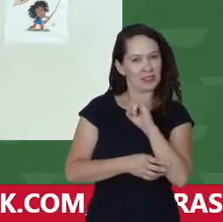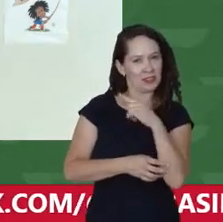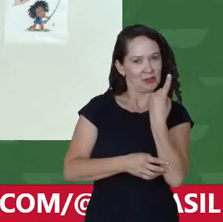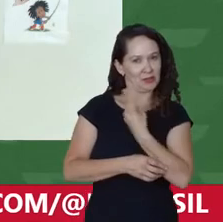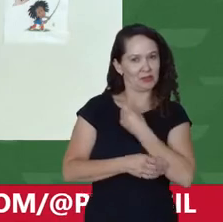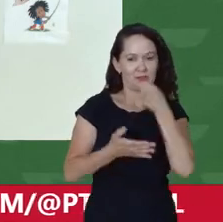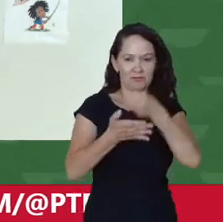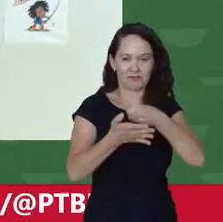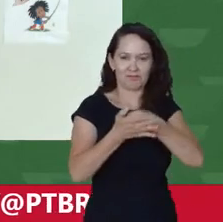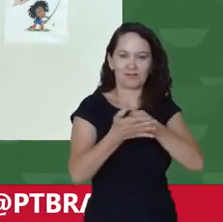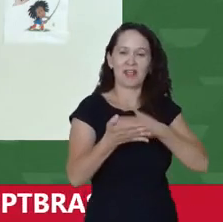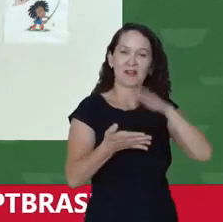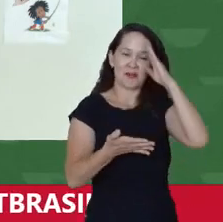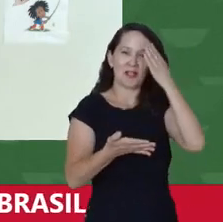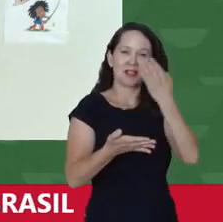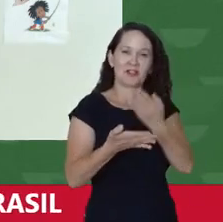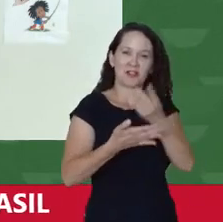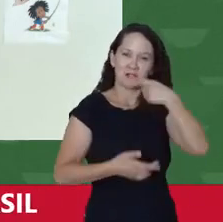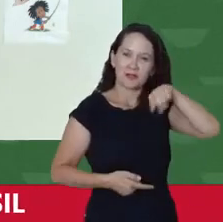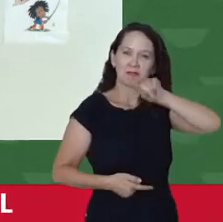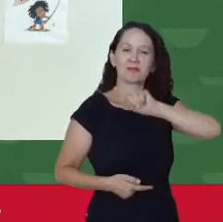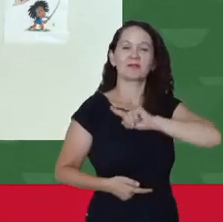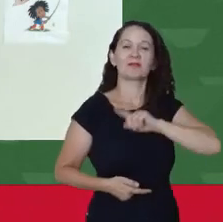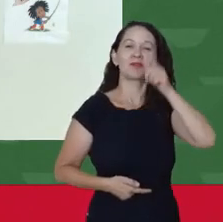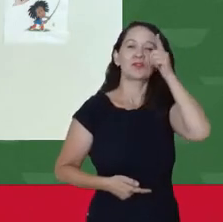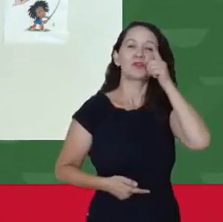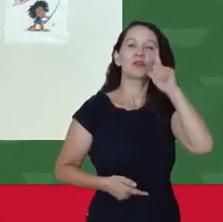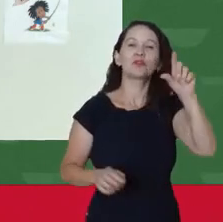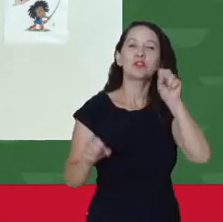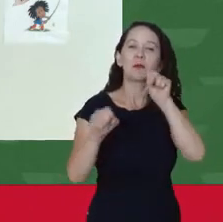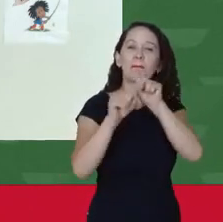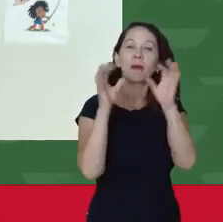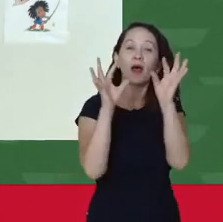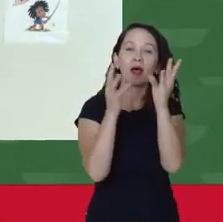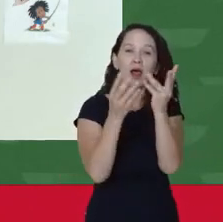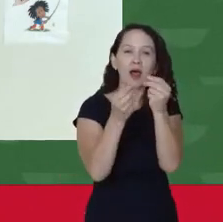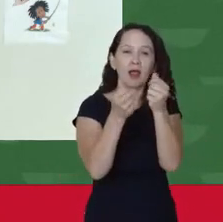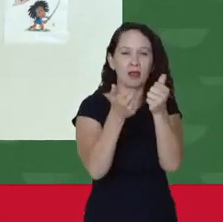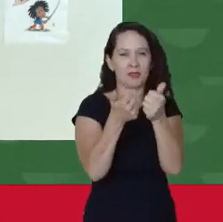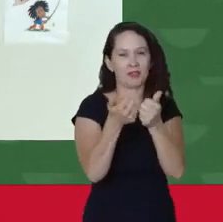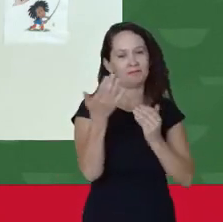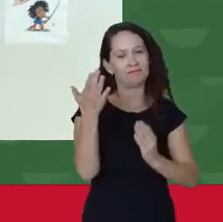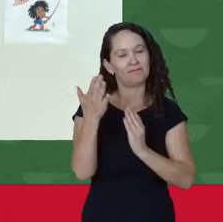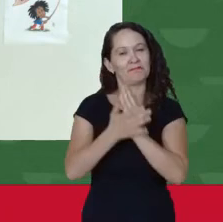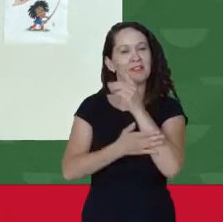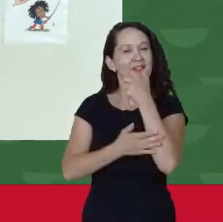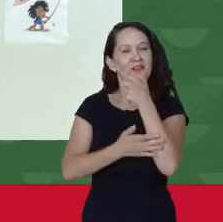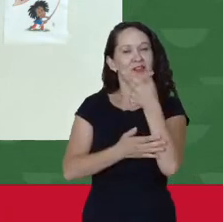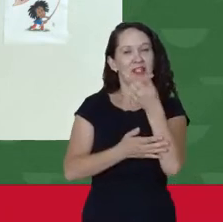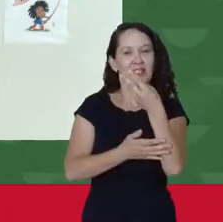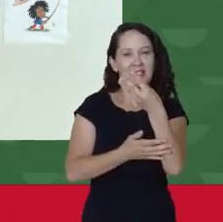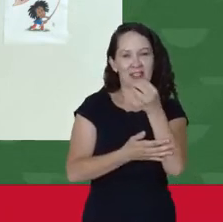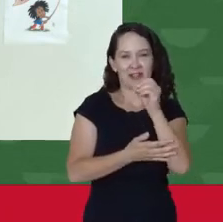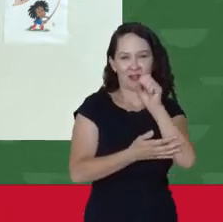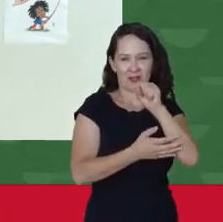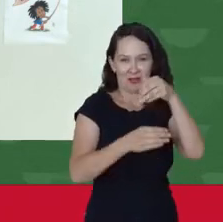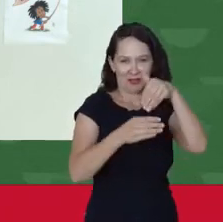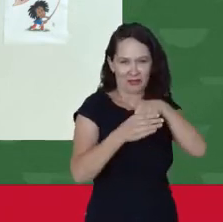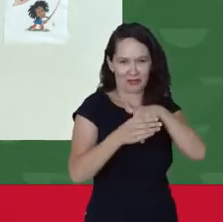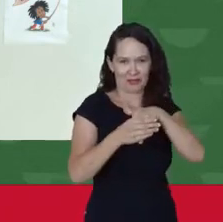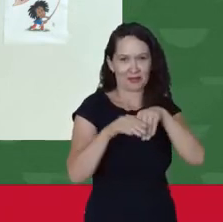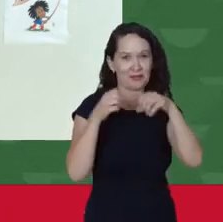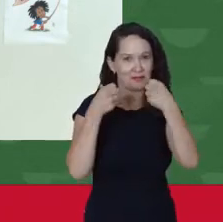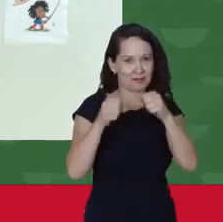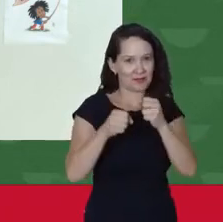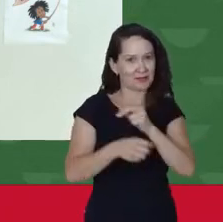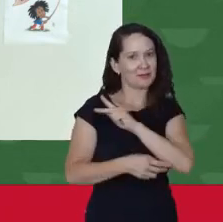eu tenho convicção de que nós podemos derrotá-la em plenário e eles não consigam os 308 votos. É possível